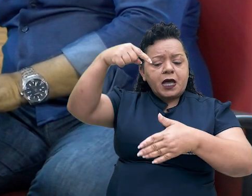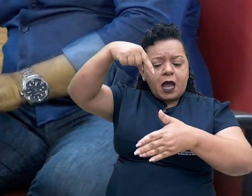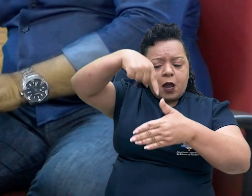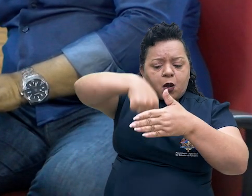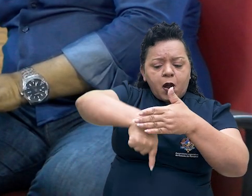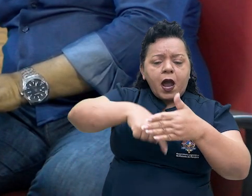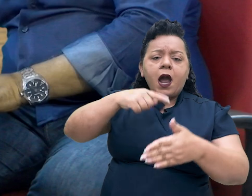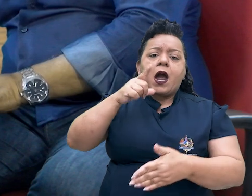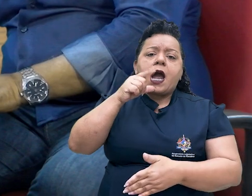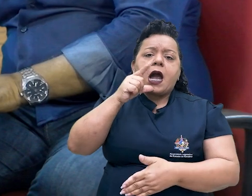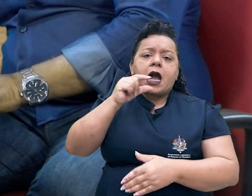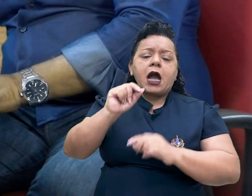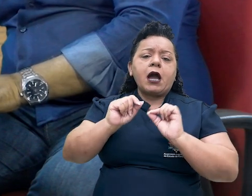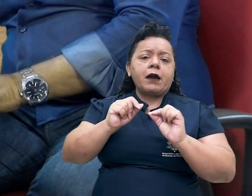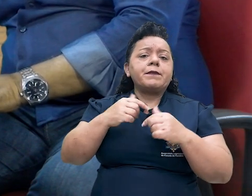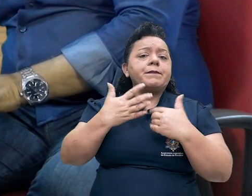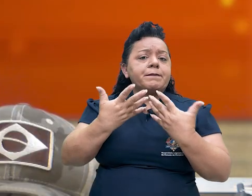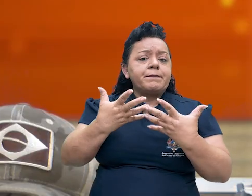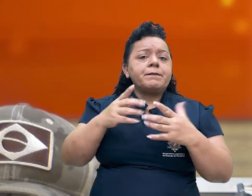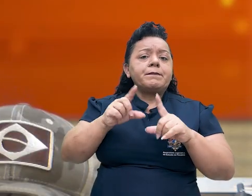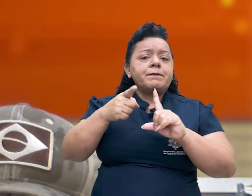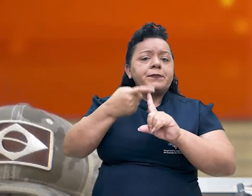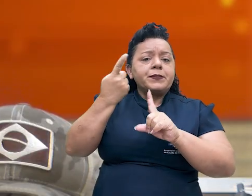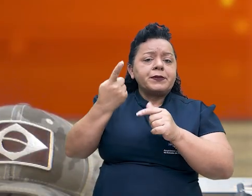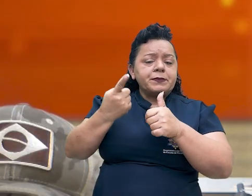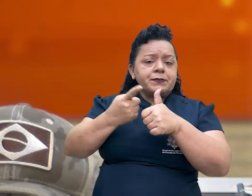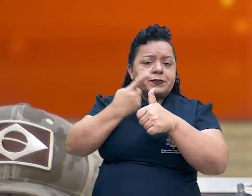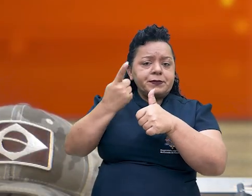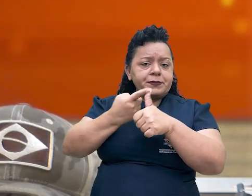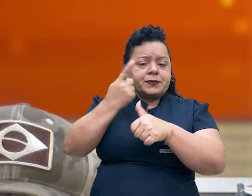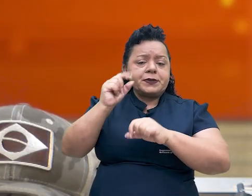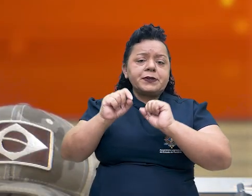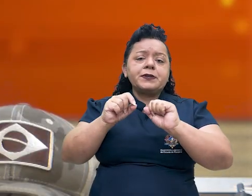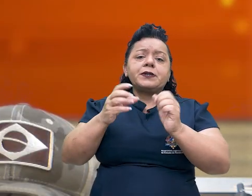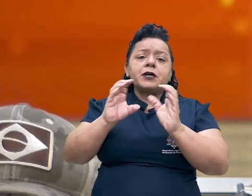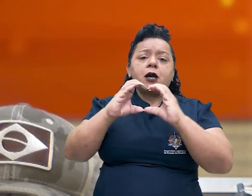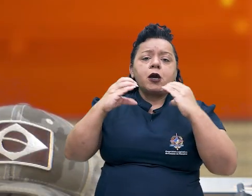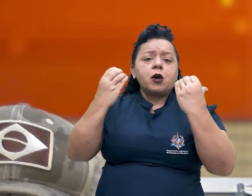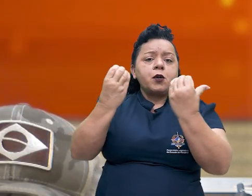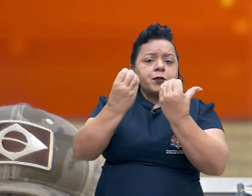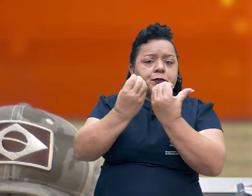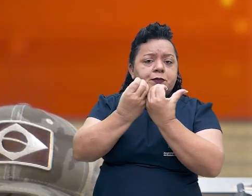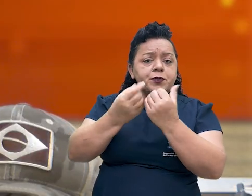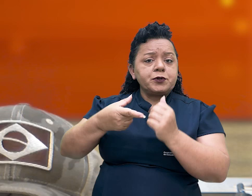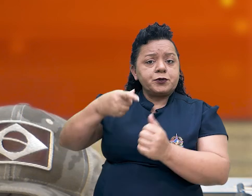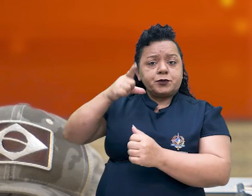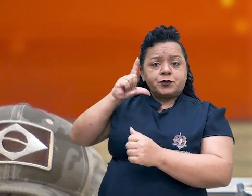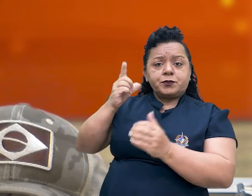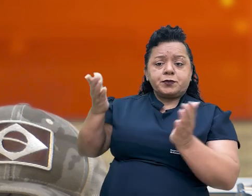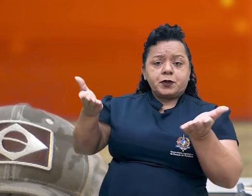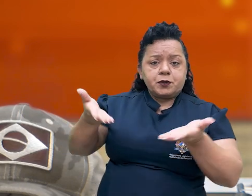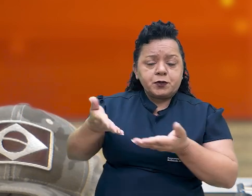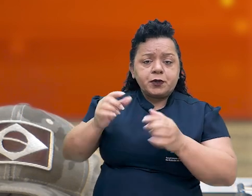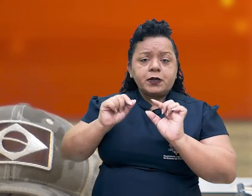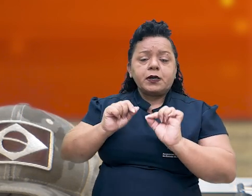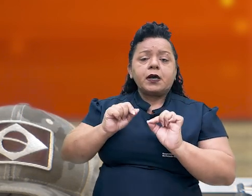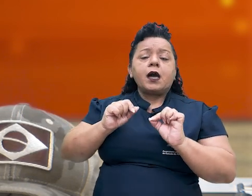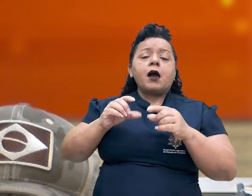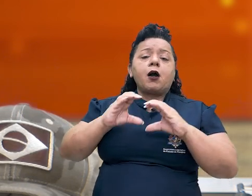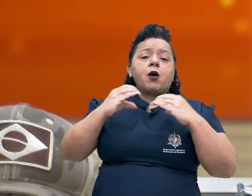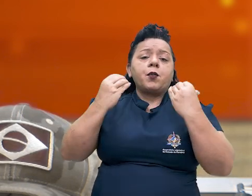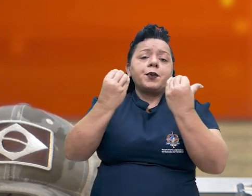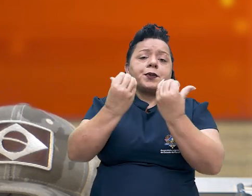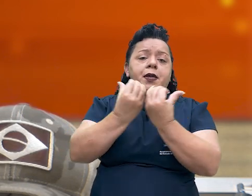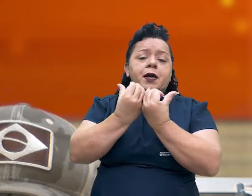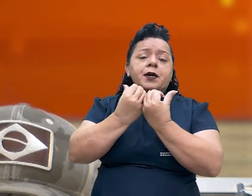feitos os poos aqui né sim tá sendo feito é a primeira comunidade sendo tá sendo Complet contemplada de ontem para hoje